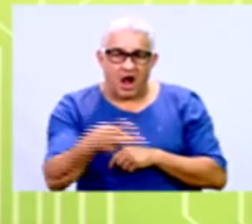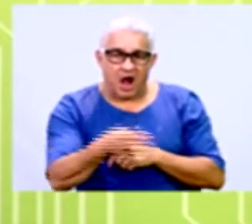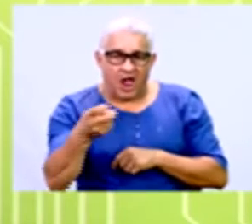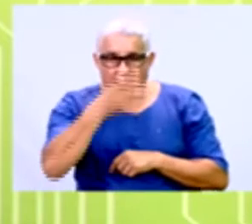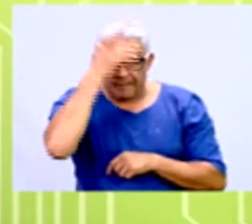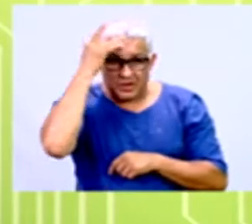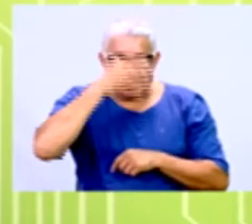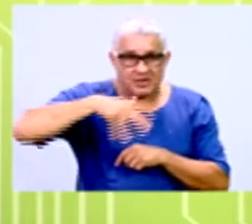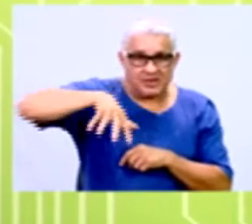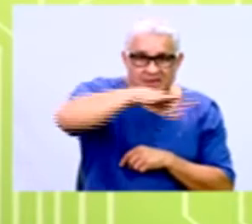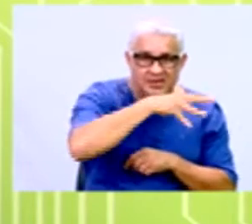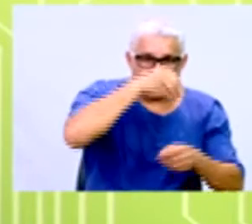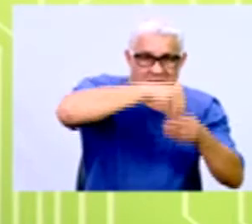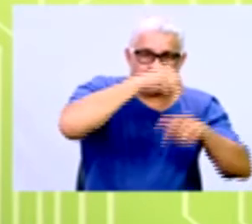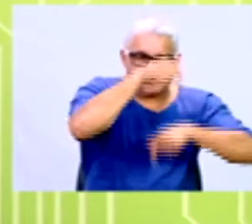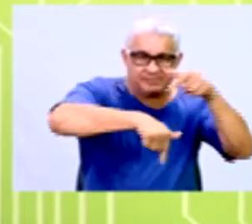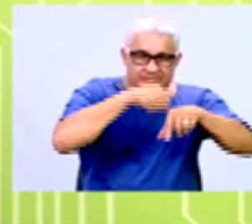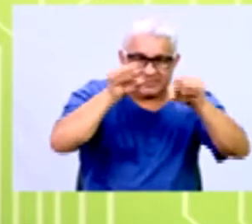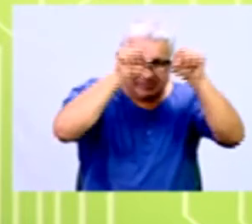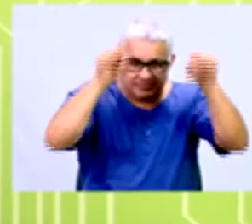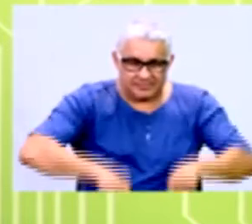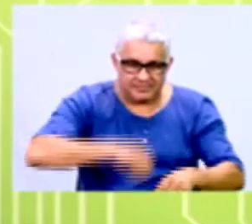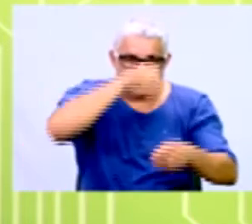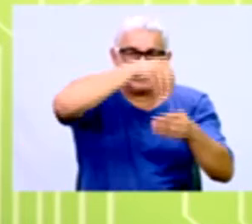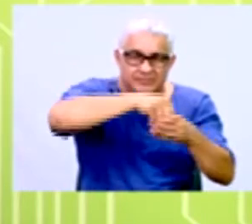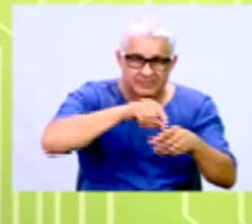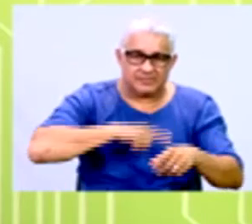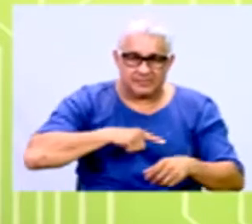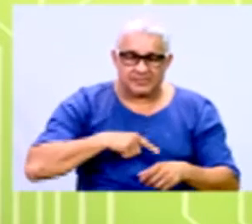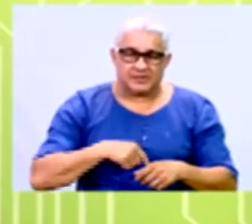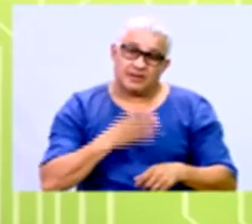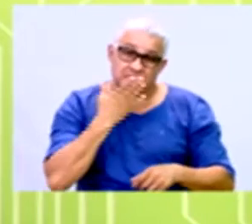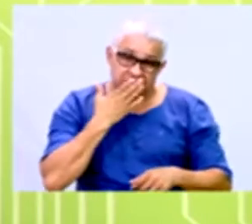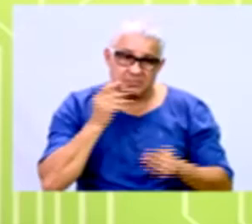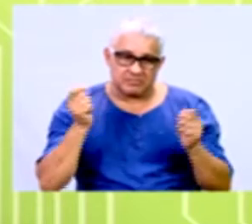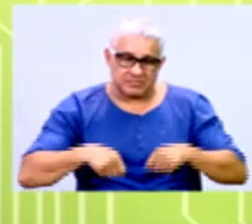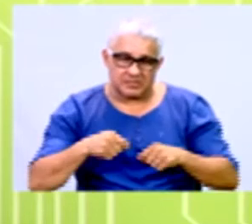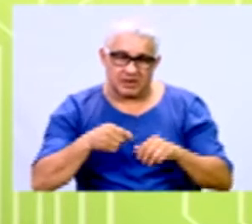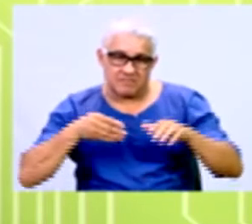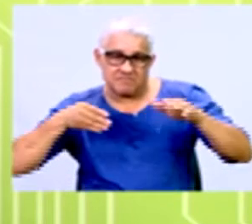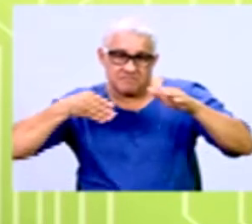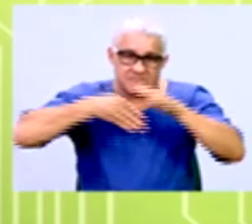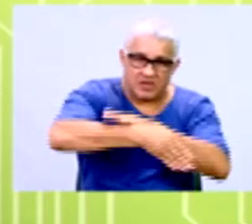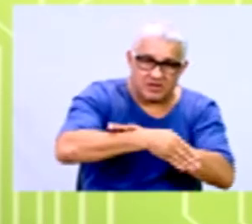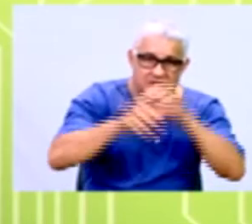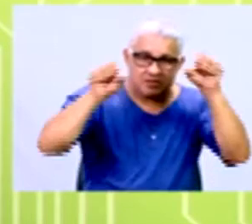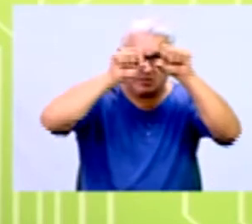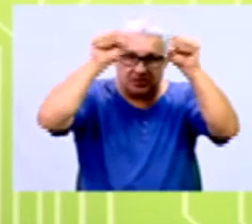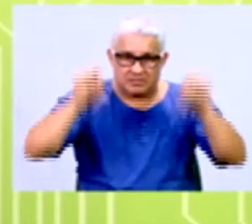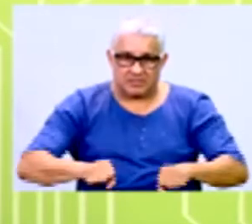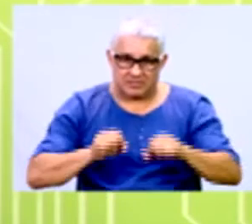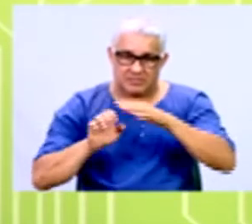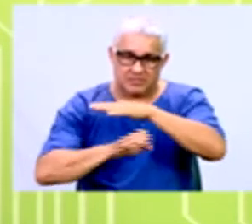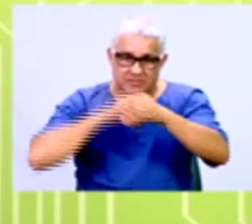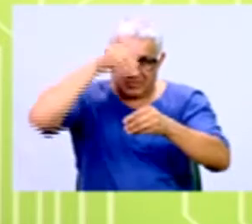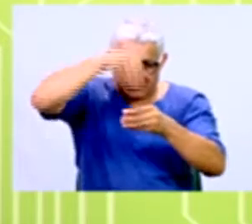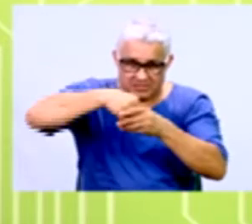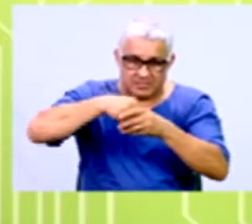trabalham com aquele sistema, né? Isso daí é uma forma de se tentar invadir sistemas nas empresas, né?